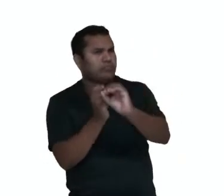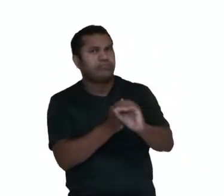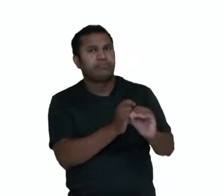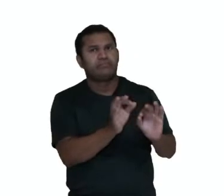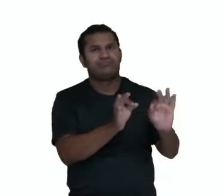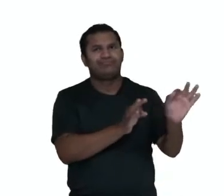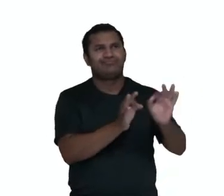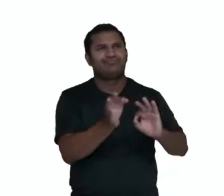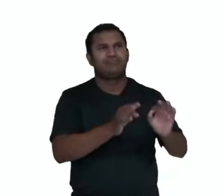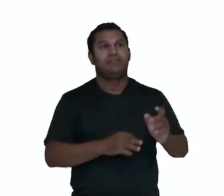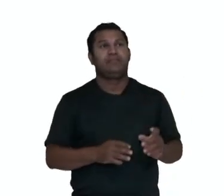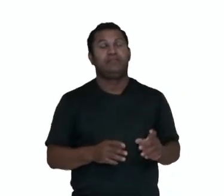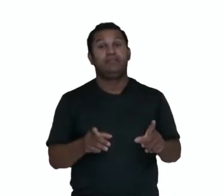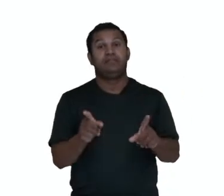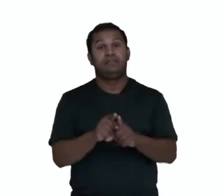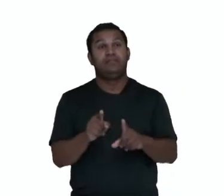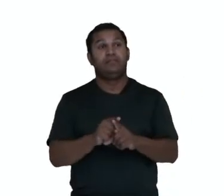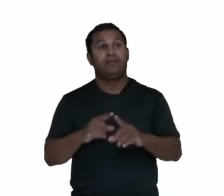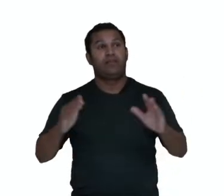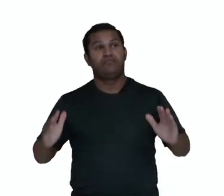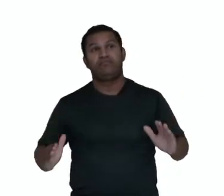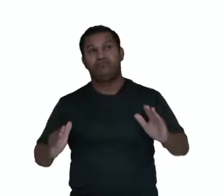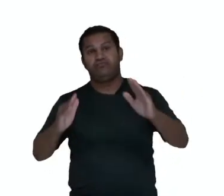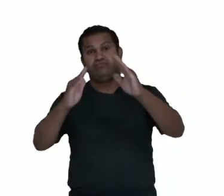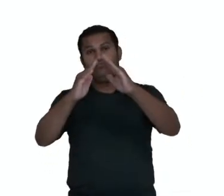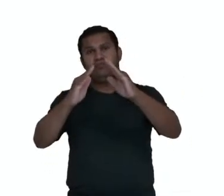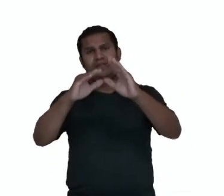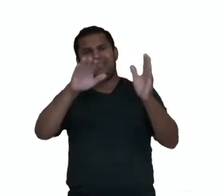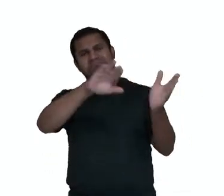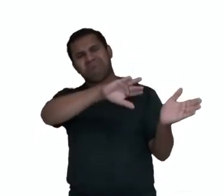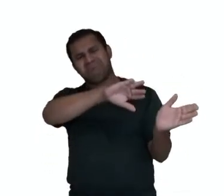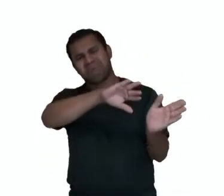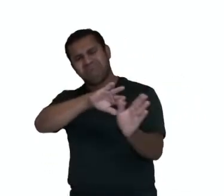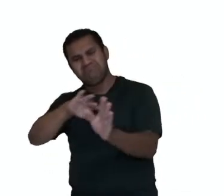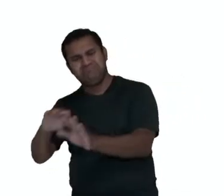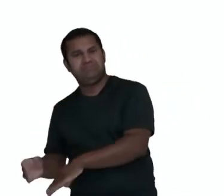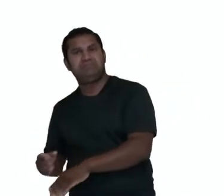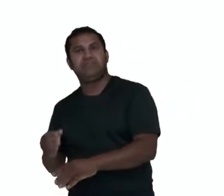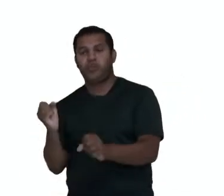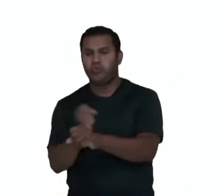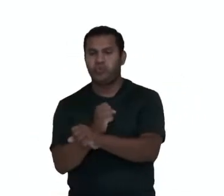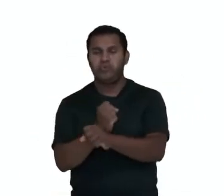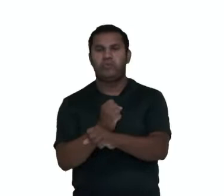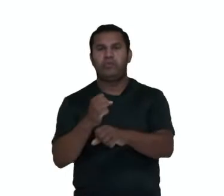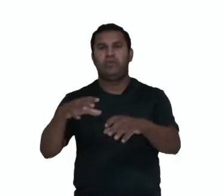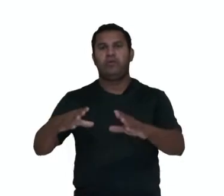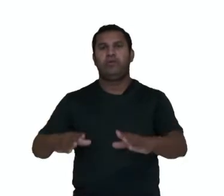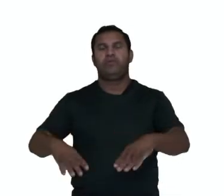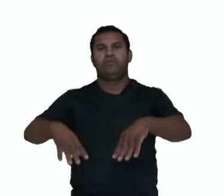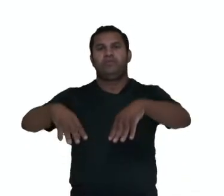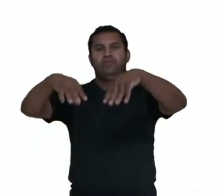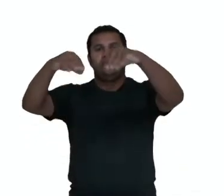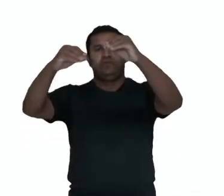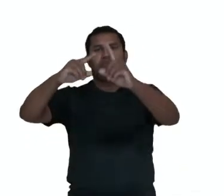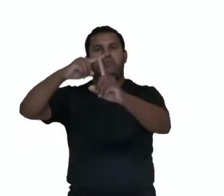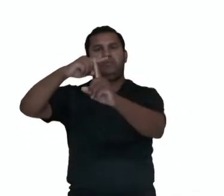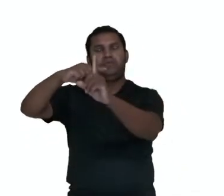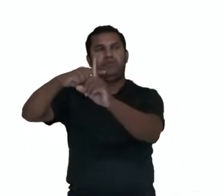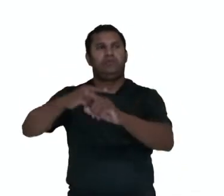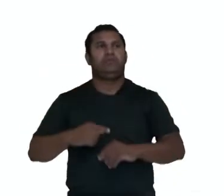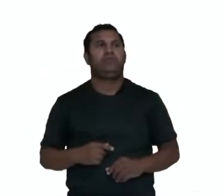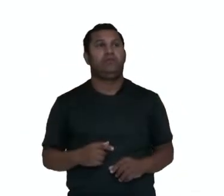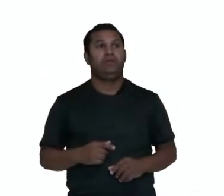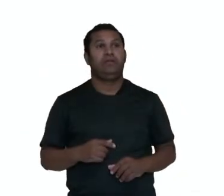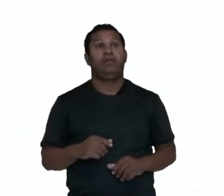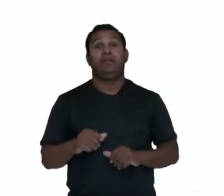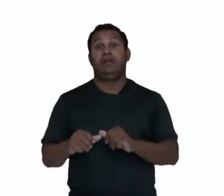habitações para obter o desenho da praça ou o traçado desejado para as ruas. Jogava pedras